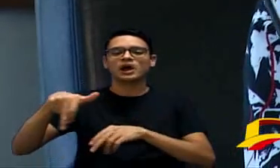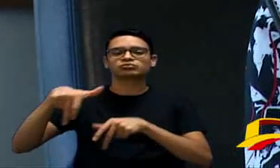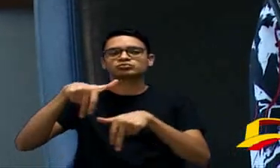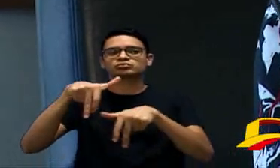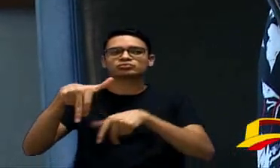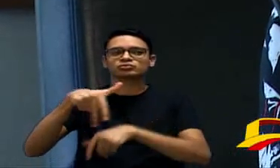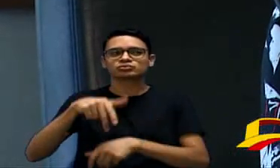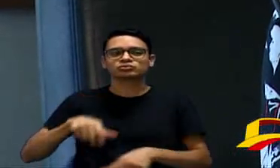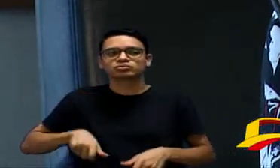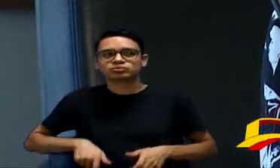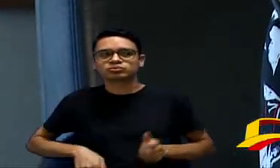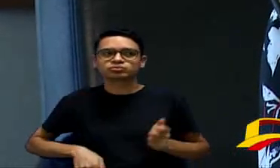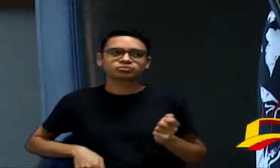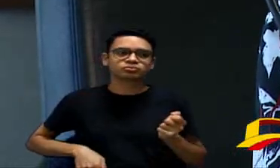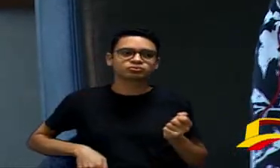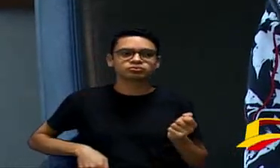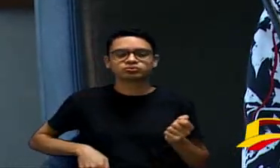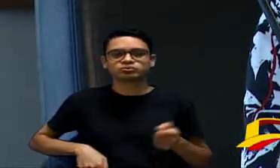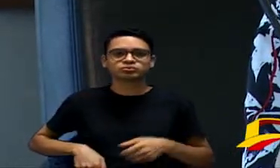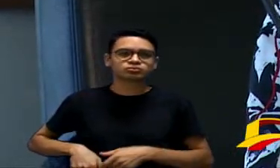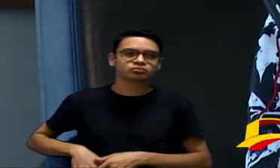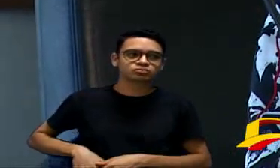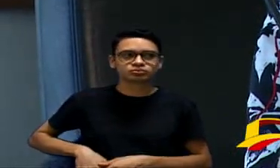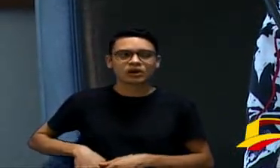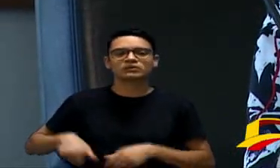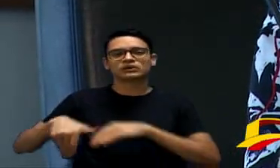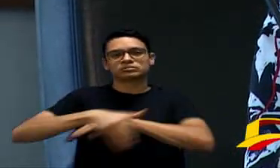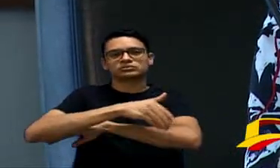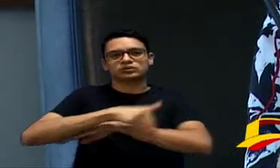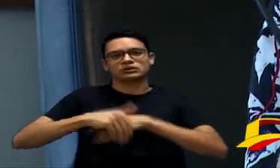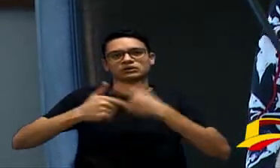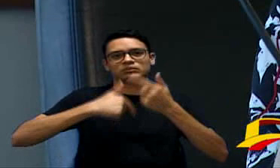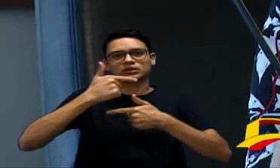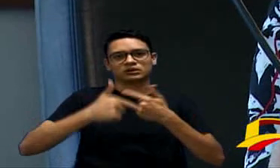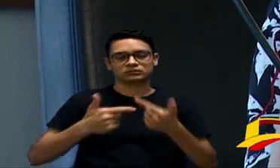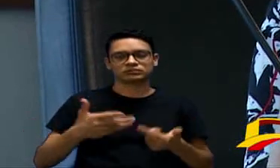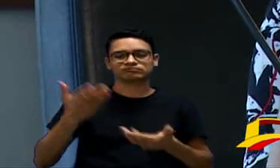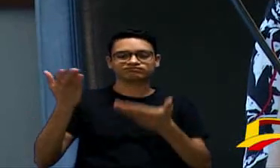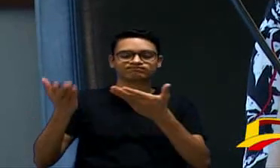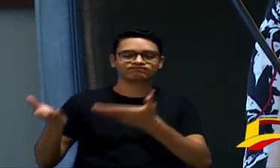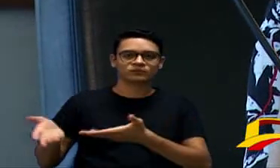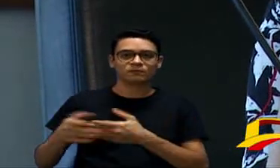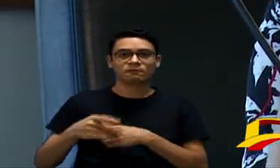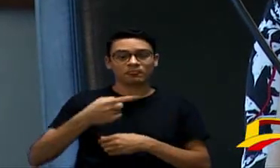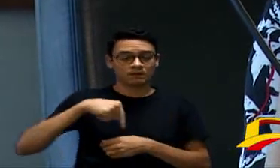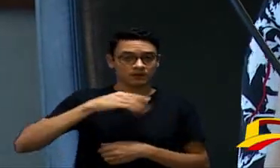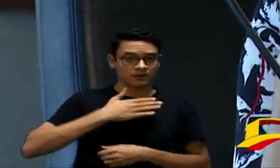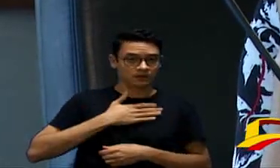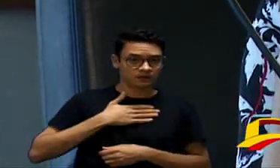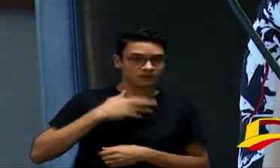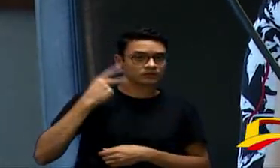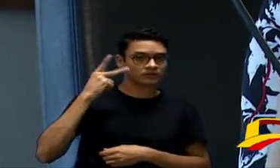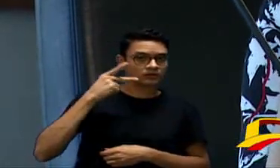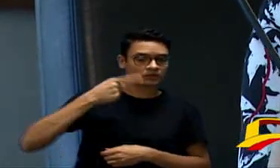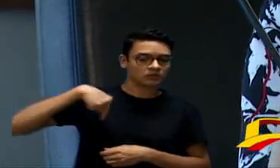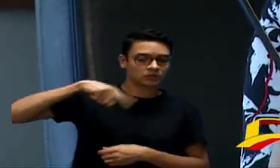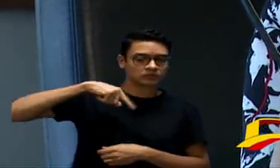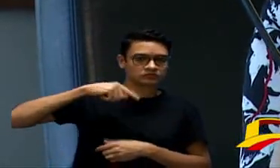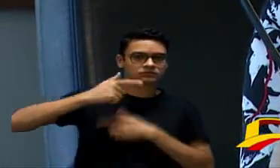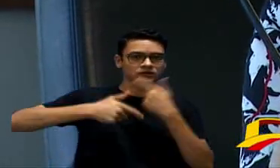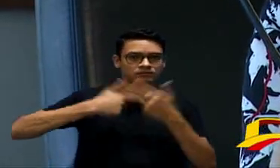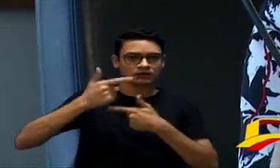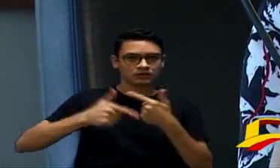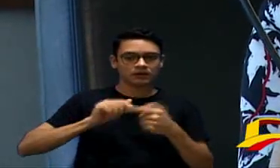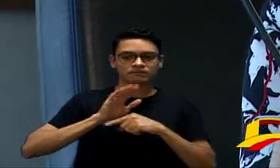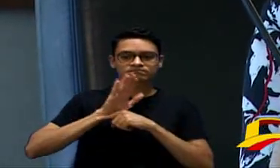pressão grande. E a preocupação que nós trazemos, nosso mandato, é em relação ao suporte